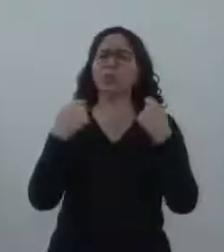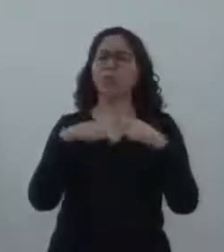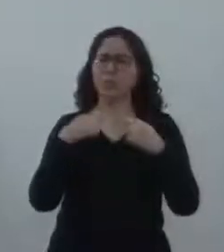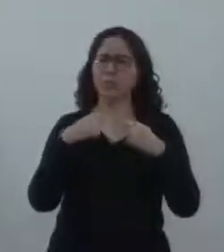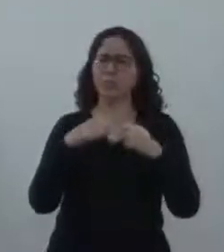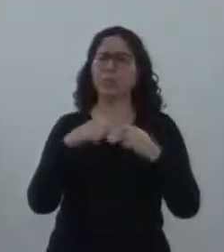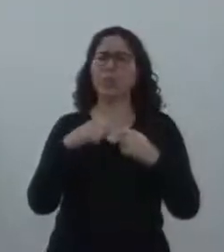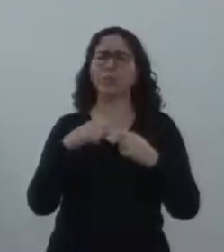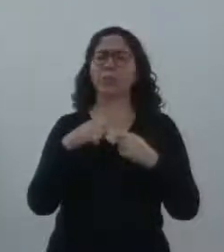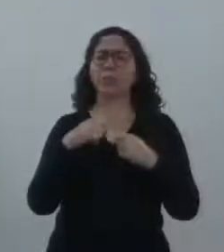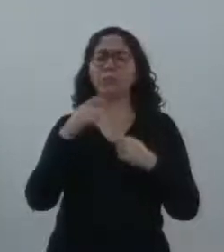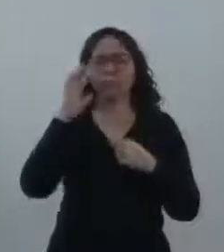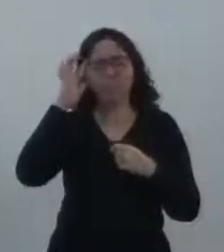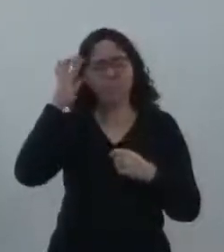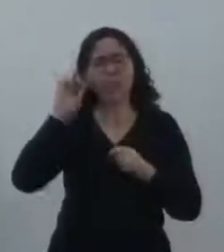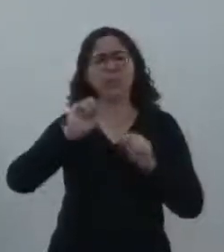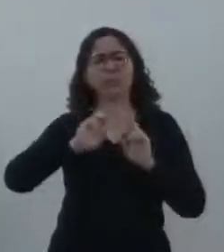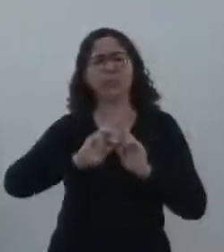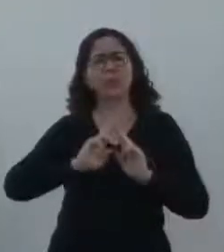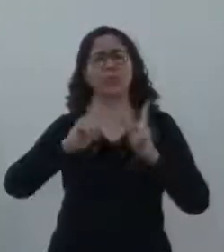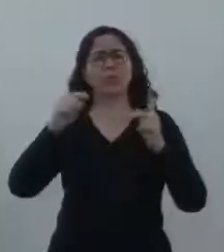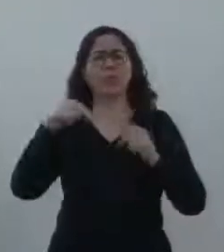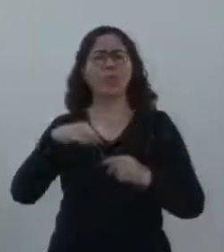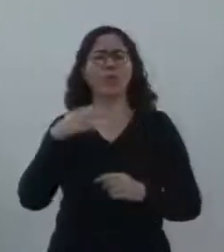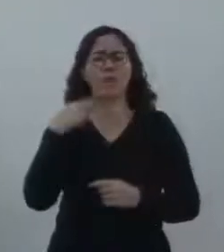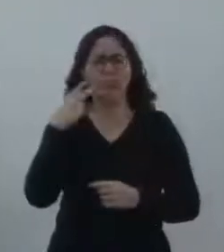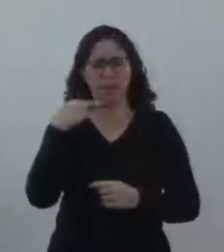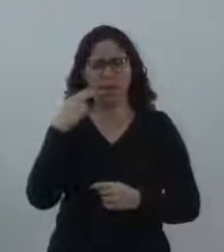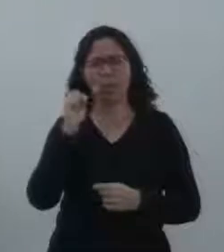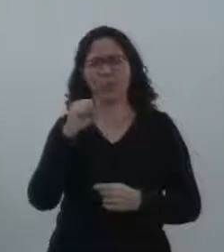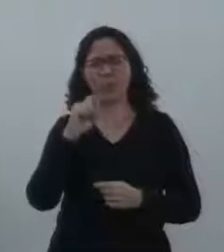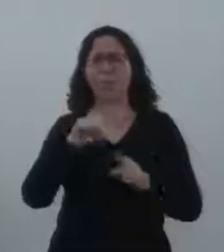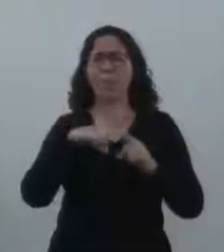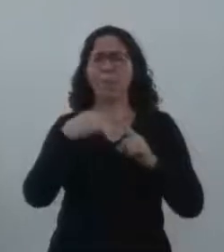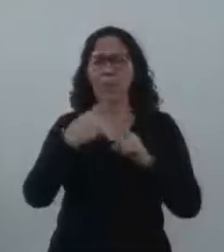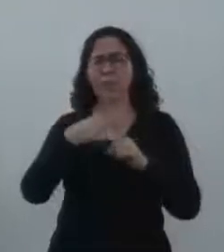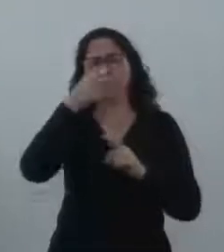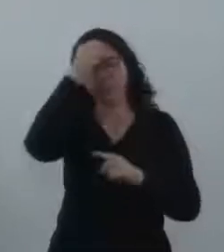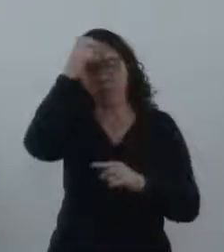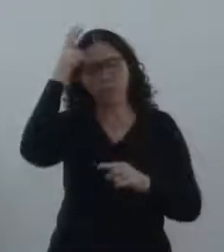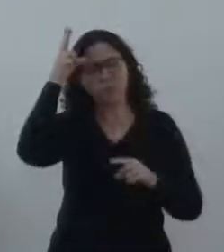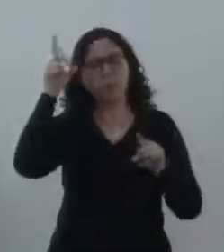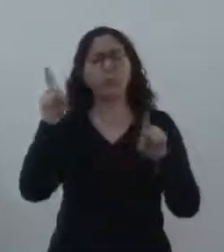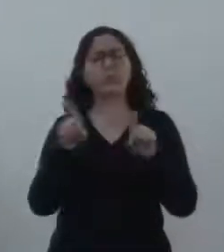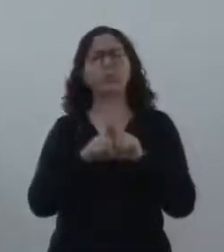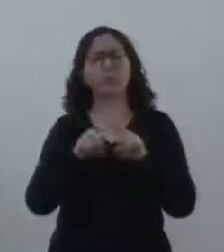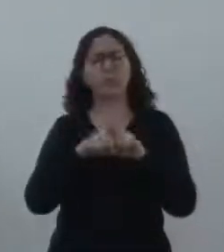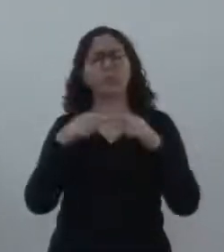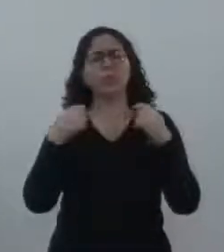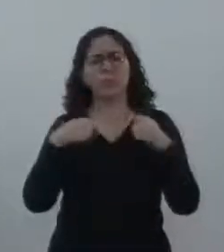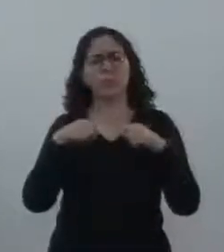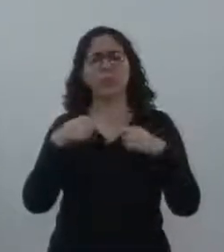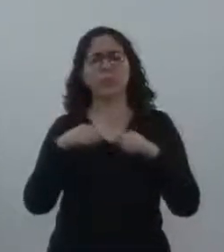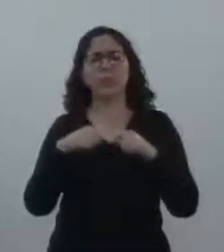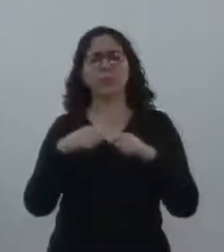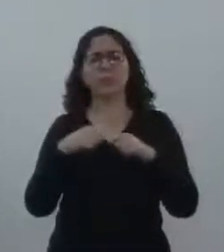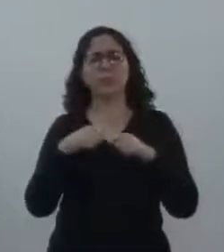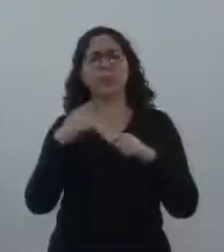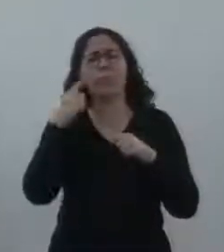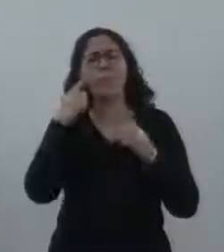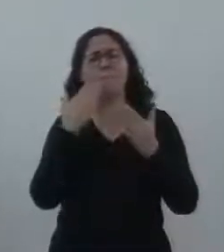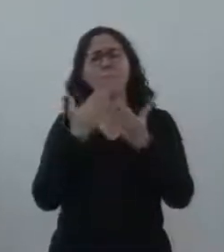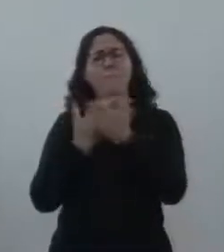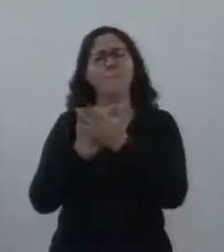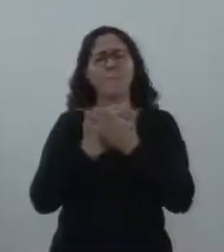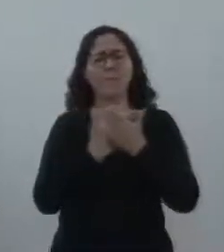fazer algo a mais, Assim, essa casa, óbvio, mas o Poder Executivo também. Então, a gente precisa pensar